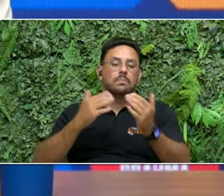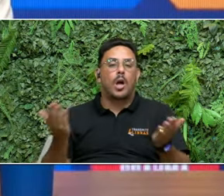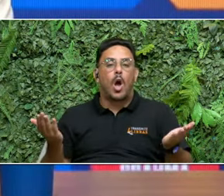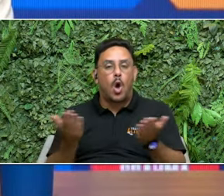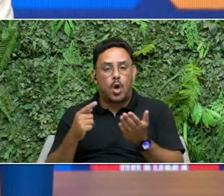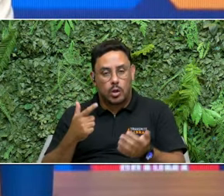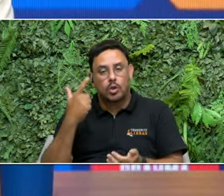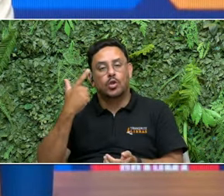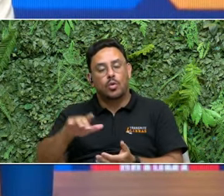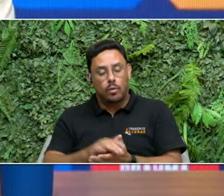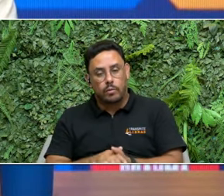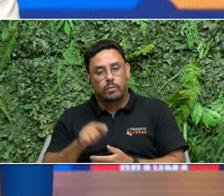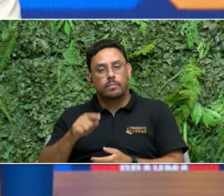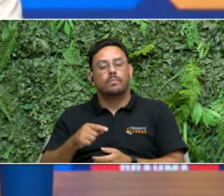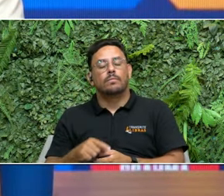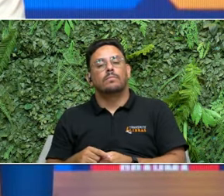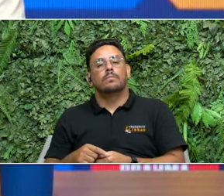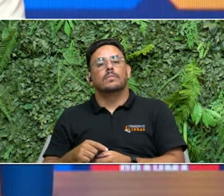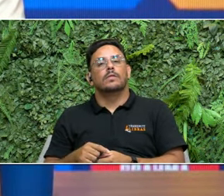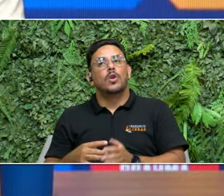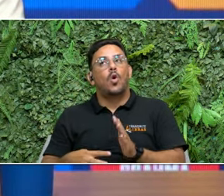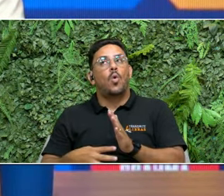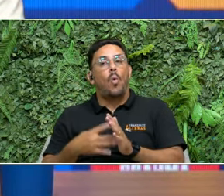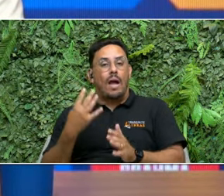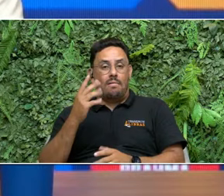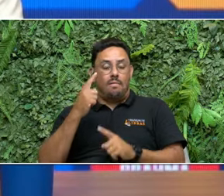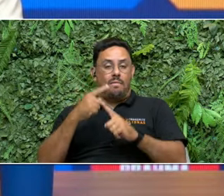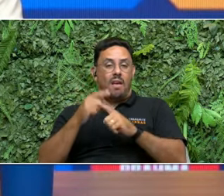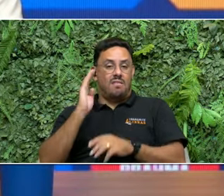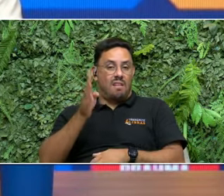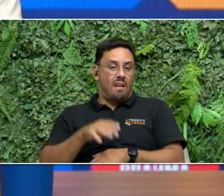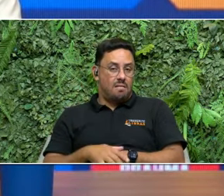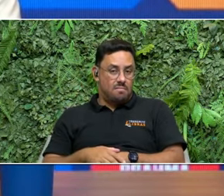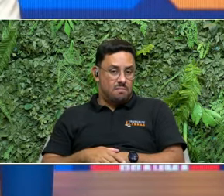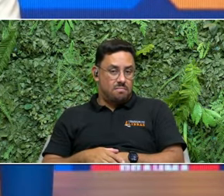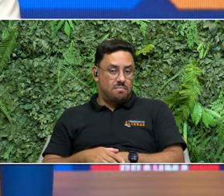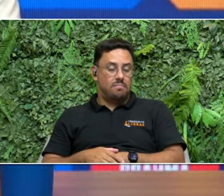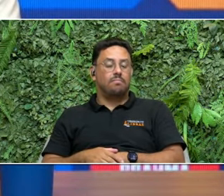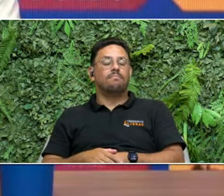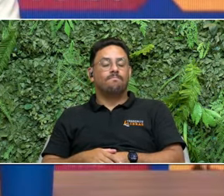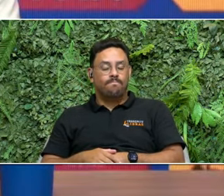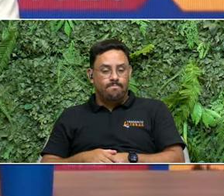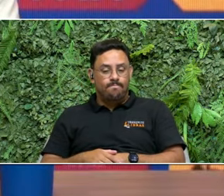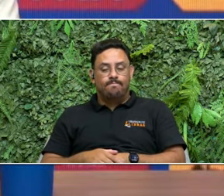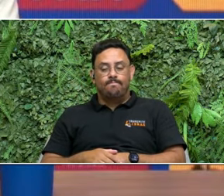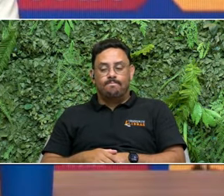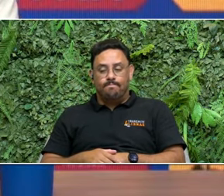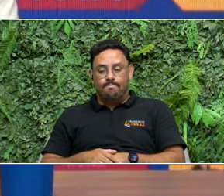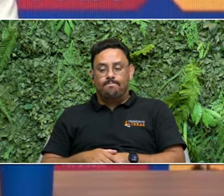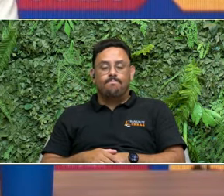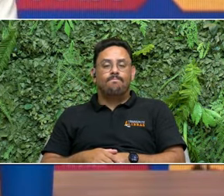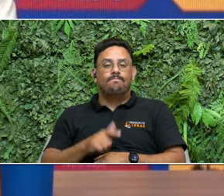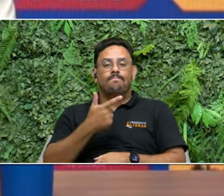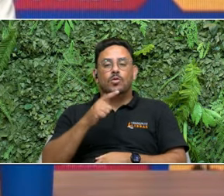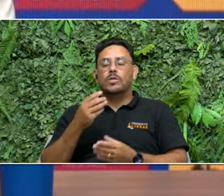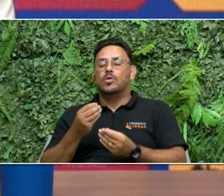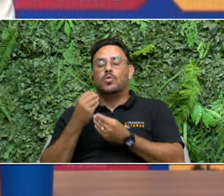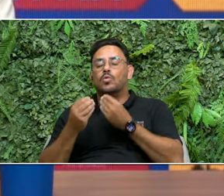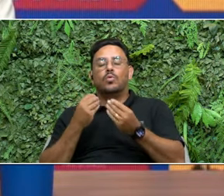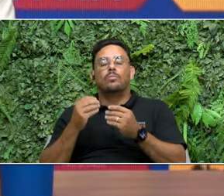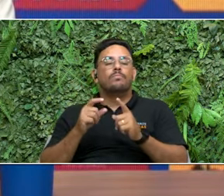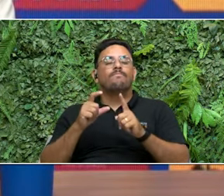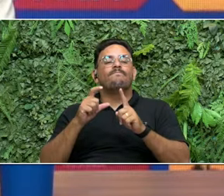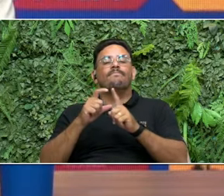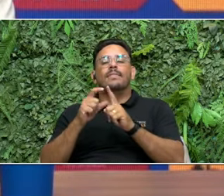aqui novamente na minha quarta passagem e cara eh não tem não tenho palavras para